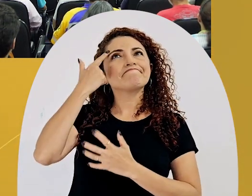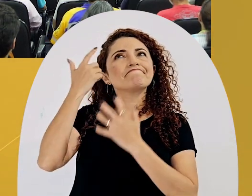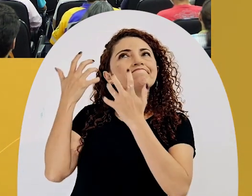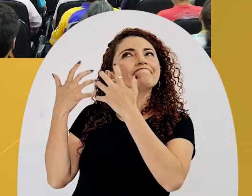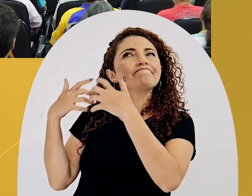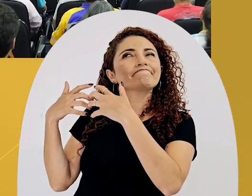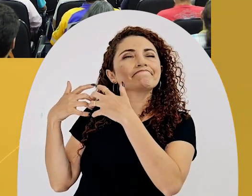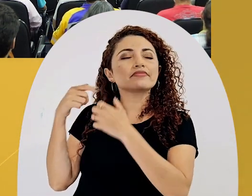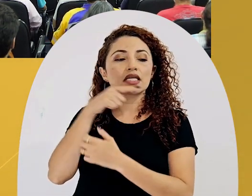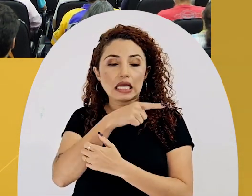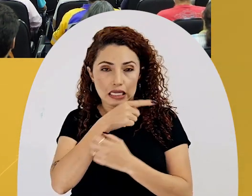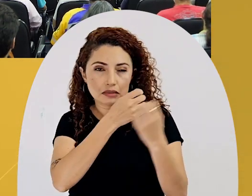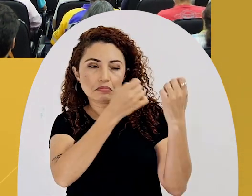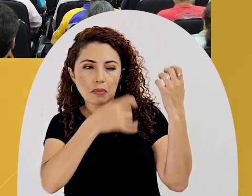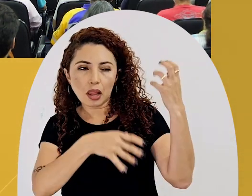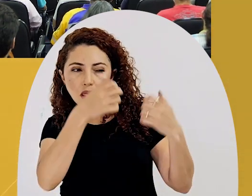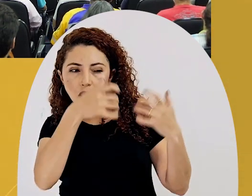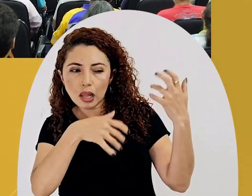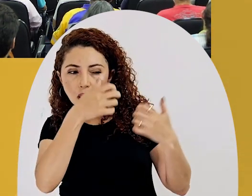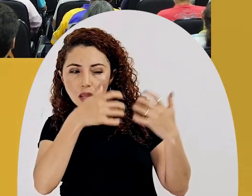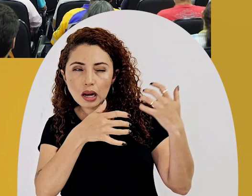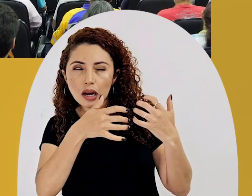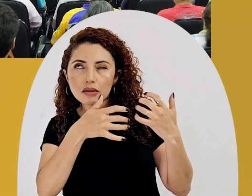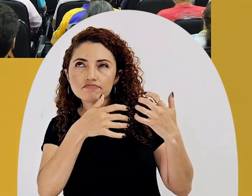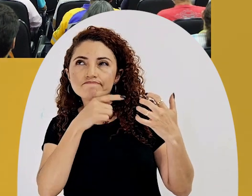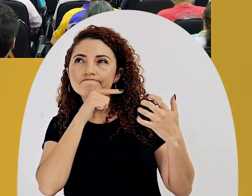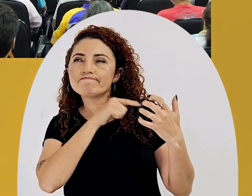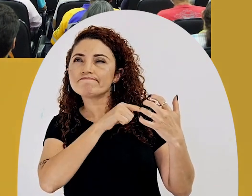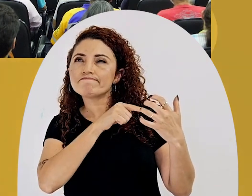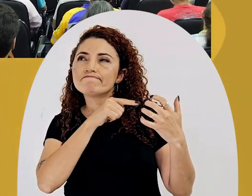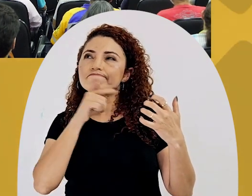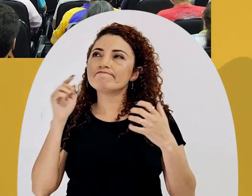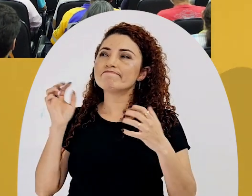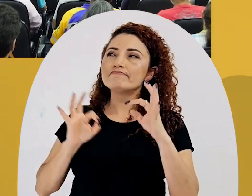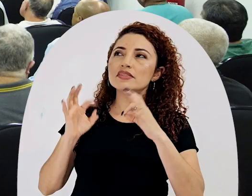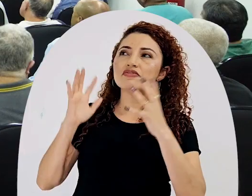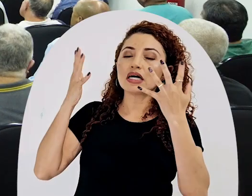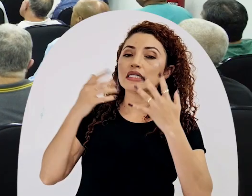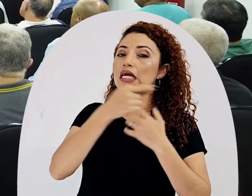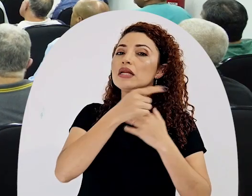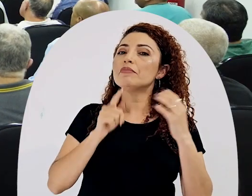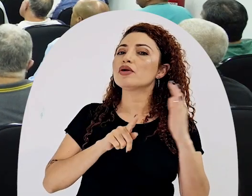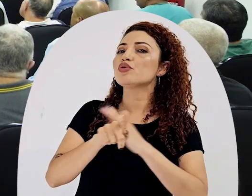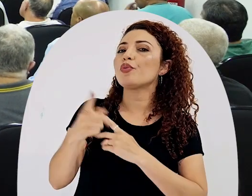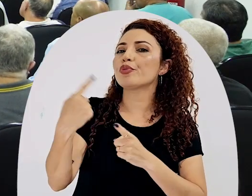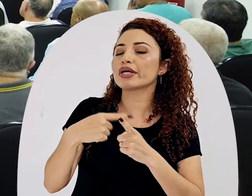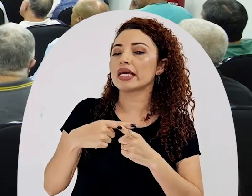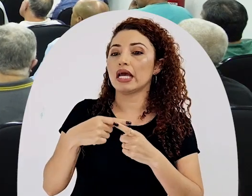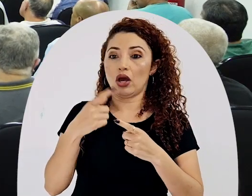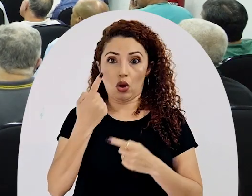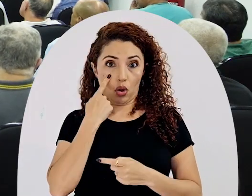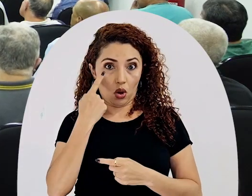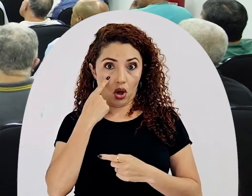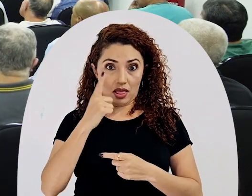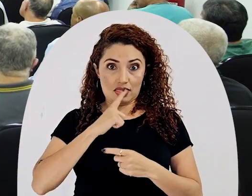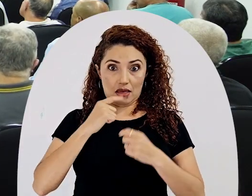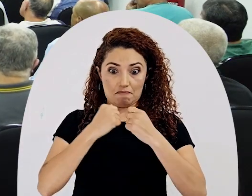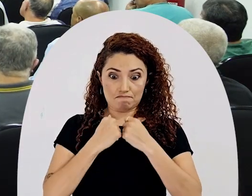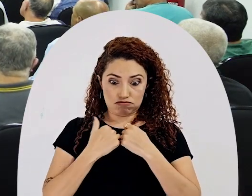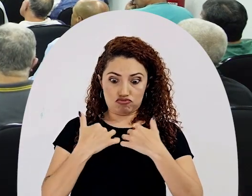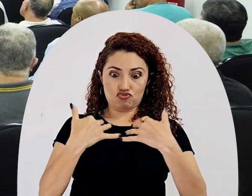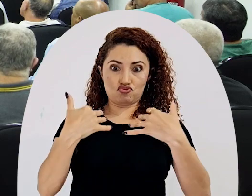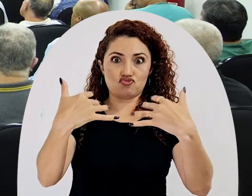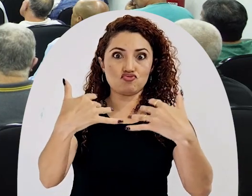trouxe, por que ele fez essa pergunta, né? Nós estamos aqui numa plateia totalmente diversa, com